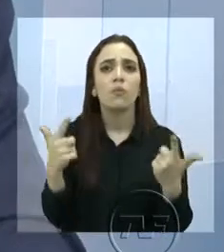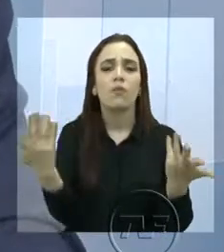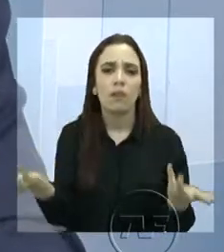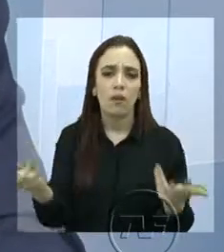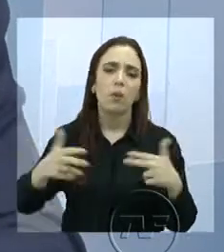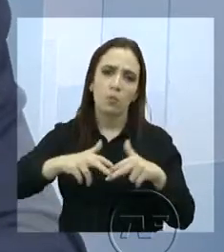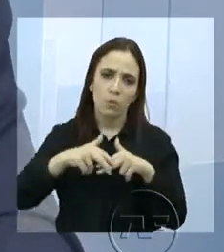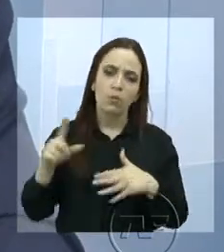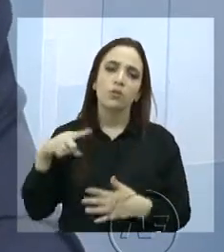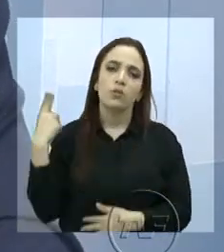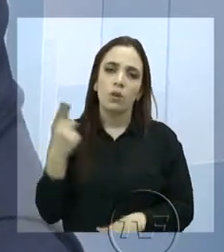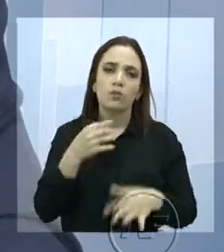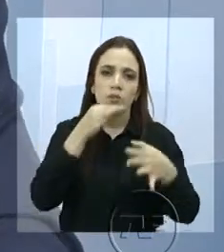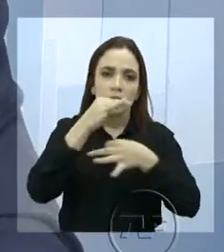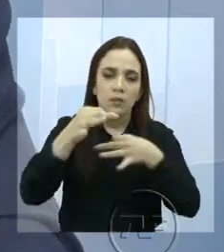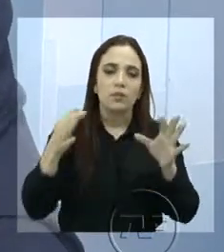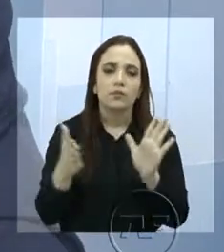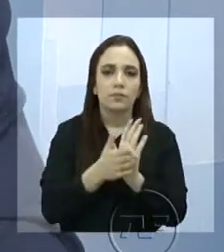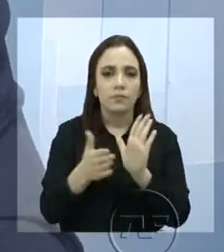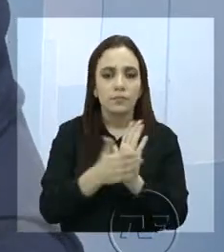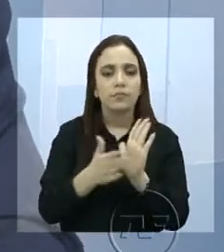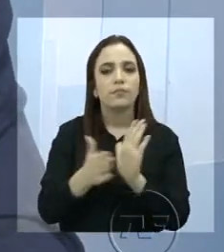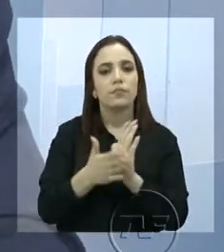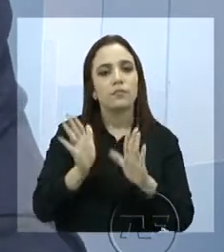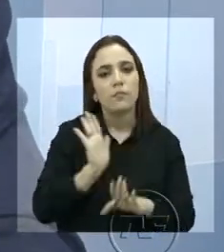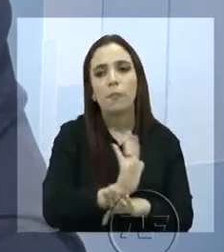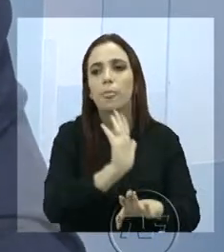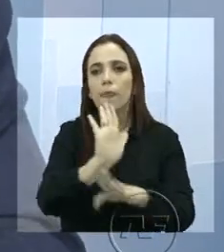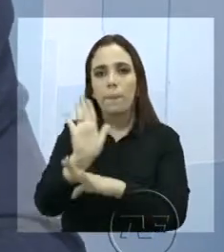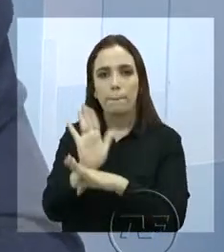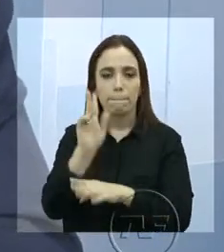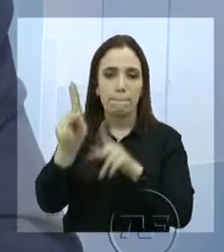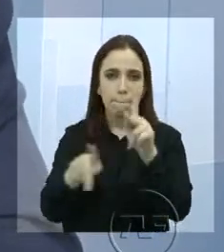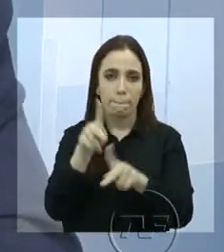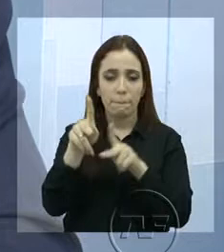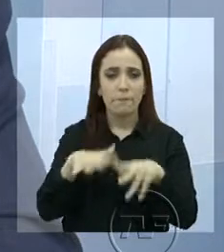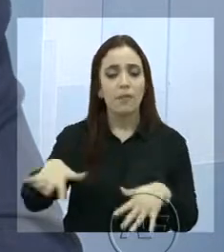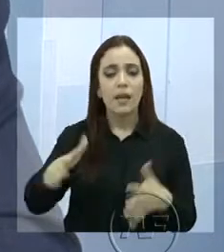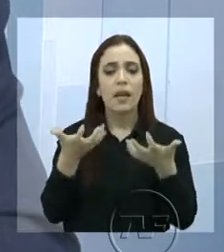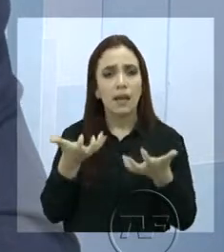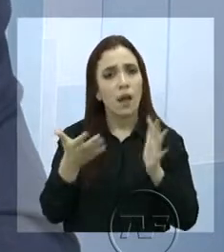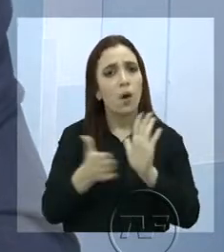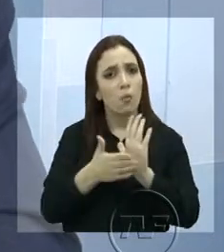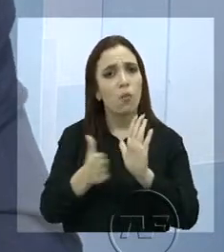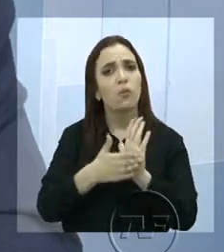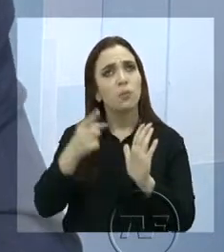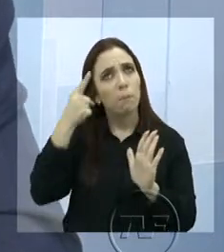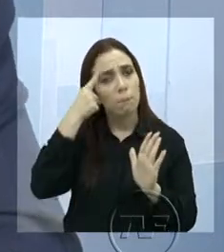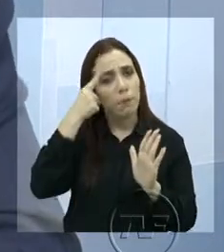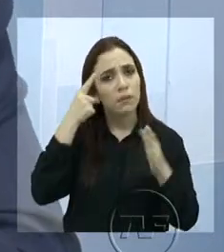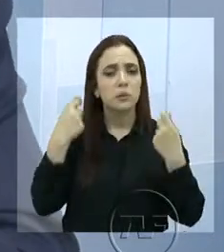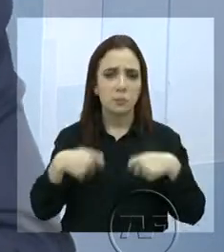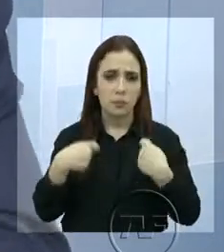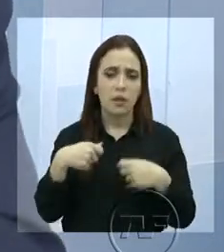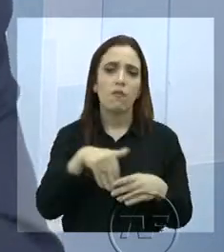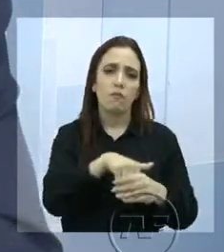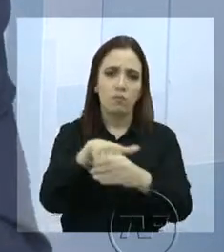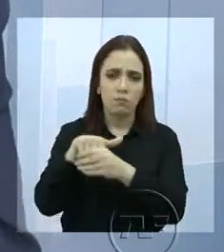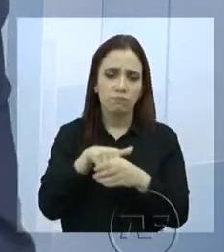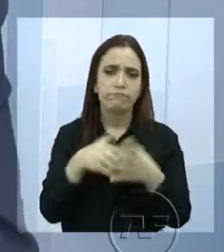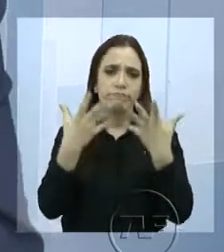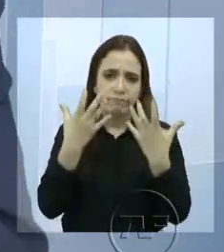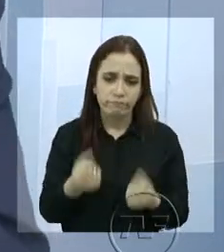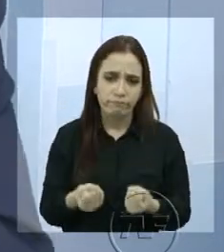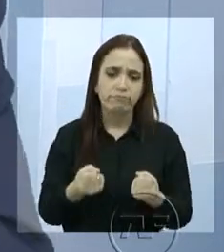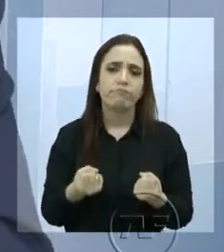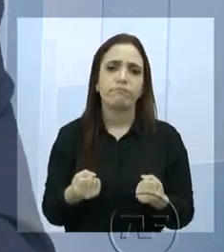está dando para o meio ambiente, para a população. Então a gente espera realmente que essa proposta seja pensada, está no caminho, indo